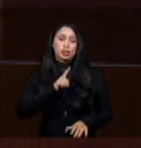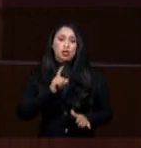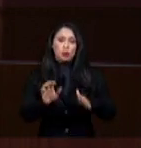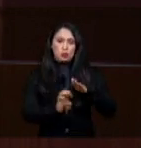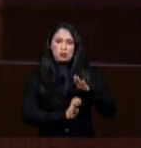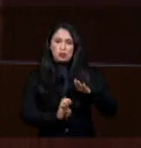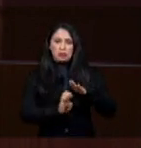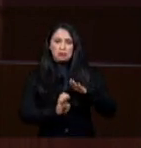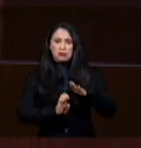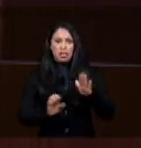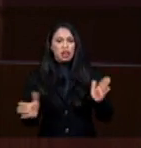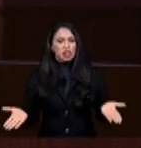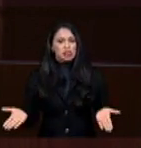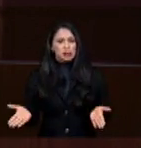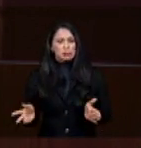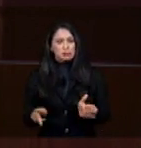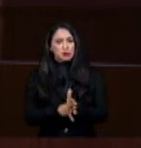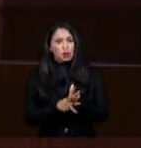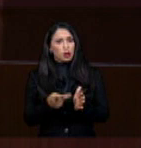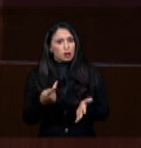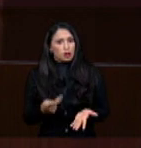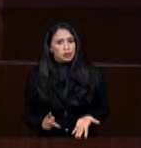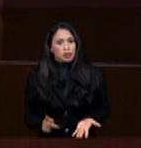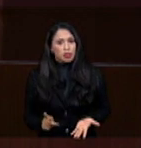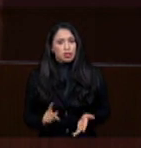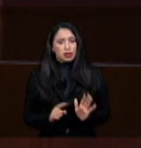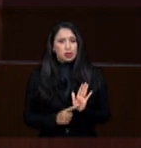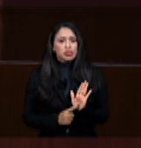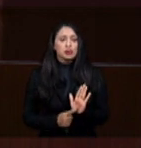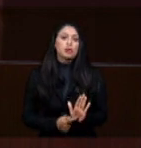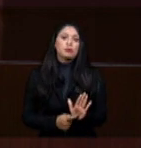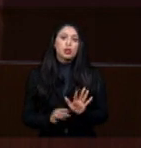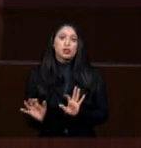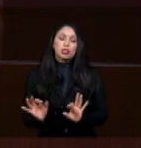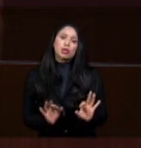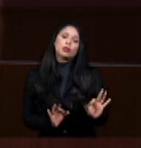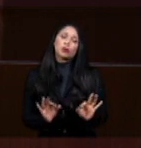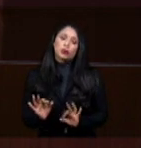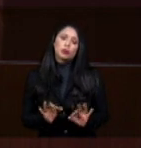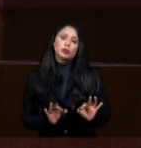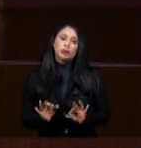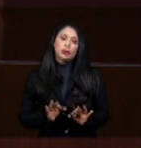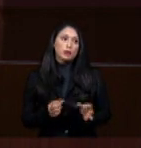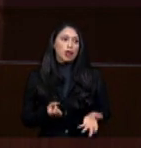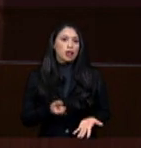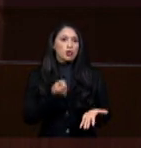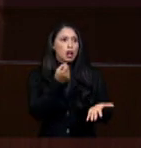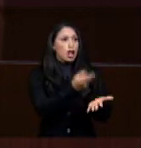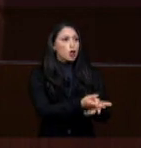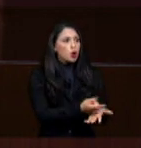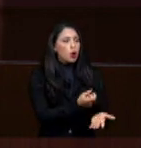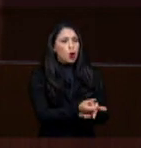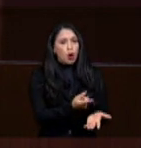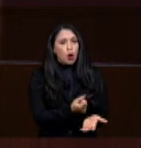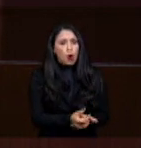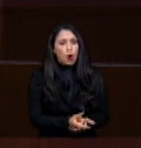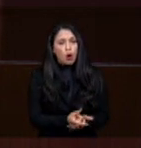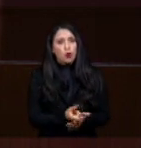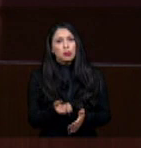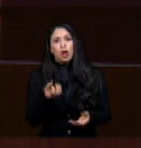que se faz Evidente na no preparo na compra na o